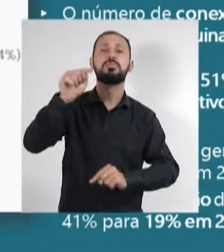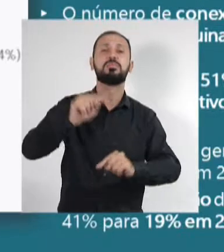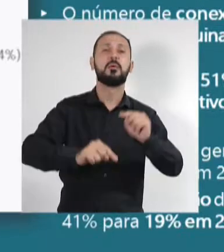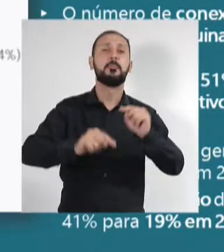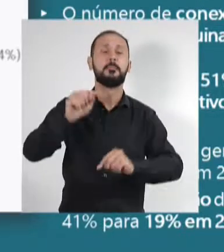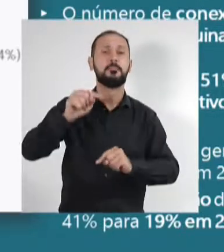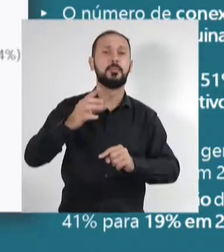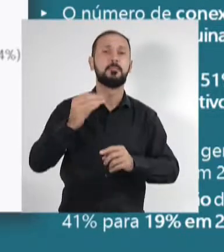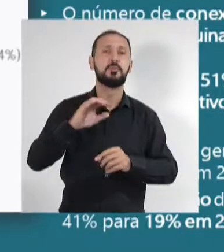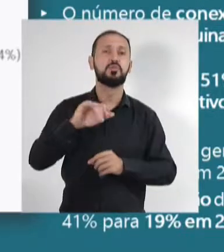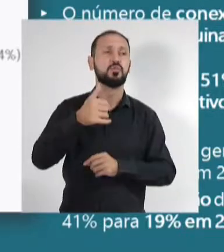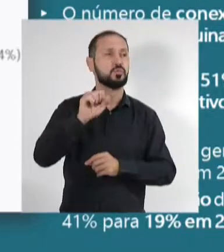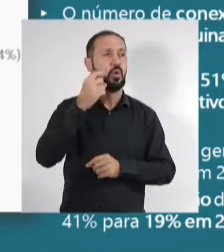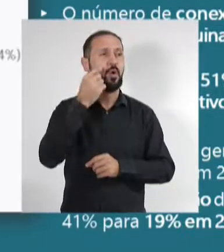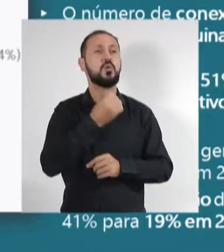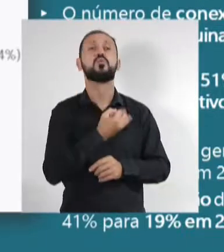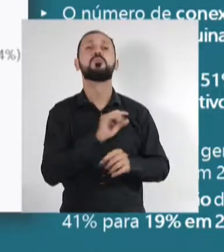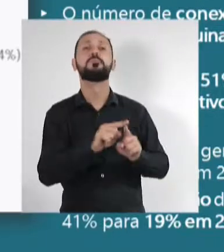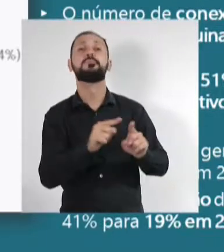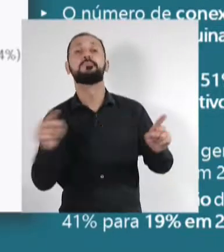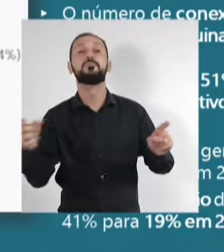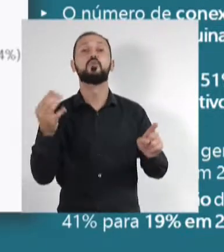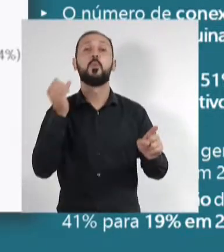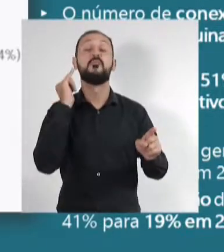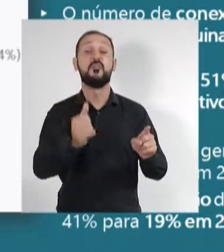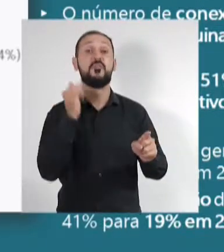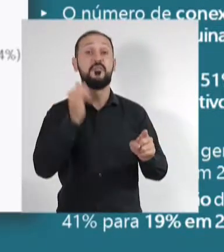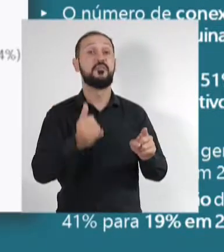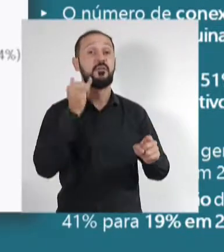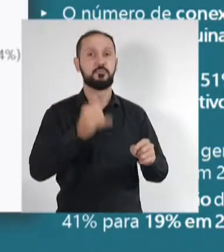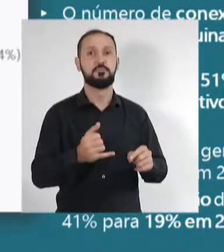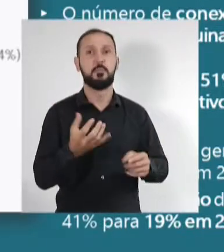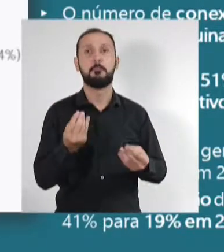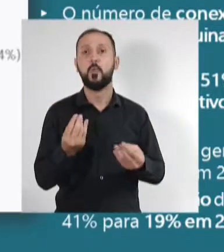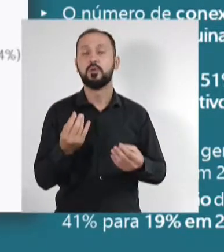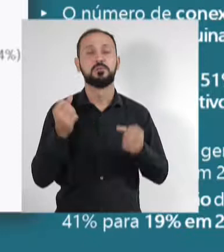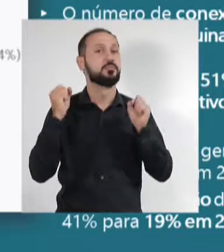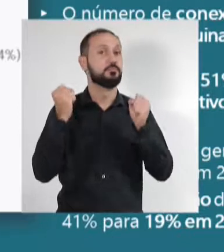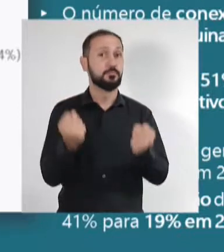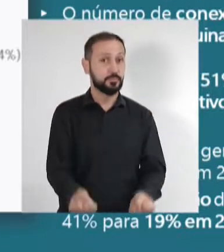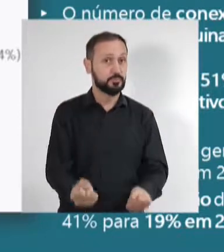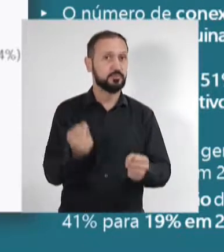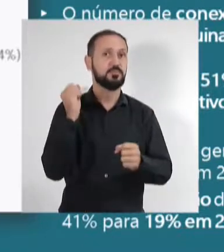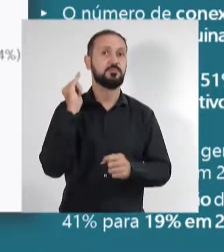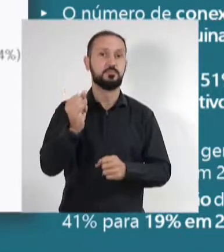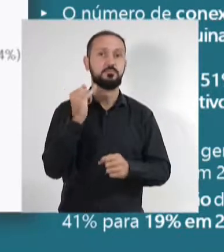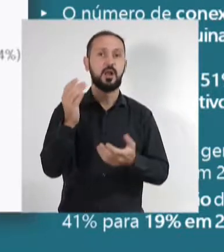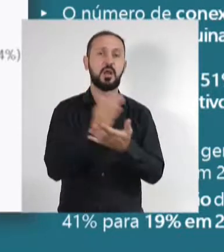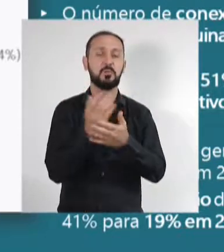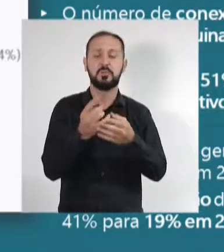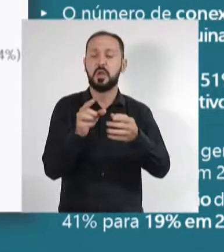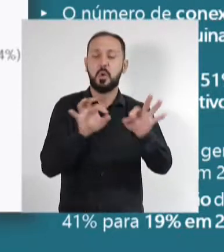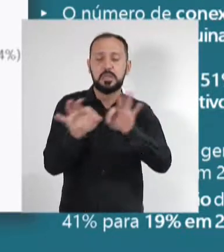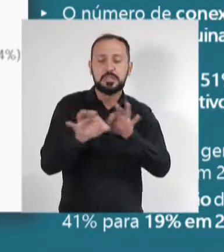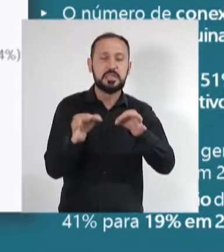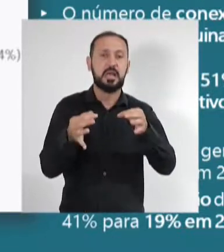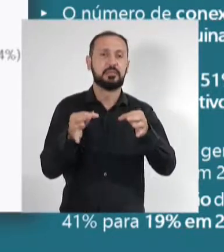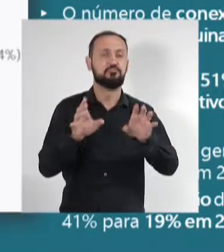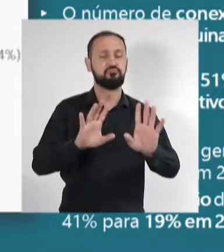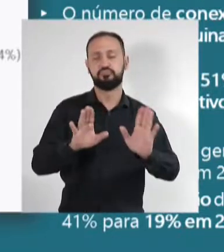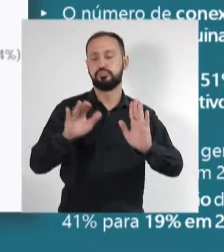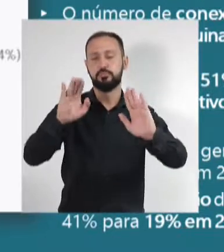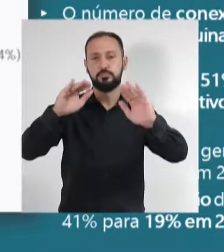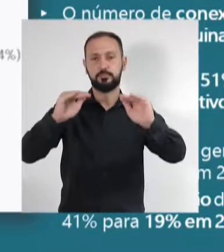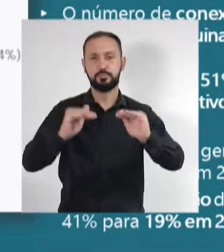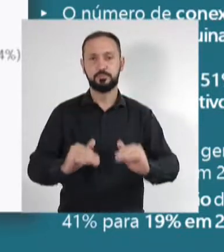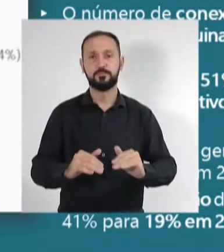1 seguido de 18 zeros de medida de informação. É muita informação, a maior parte dela desestruturada e o que a gente